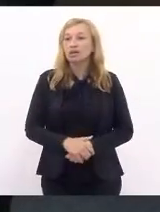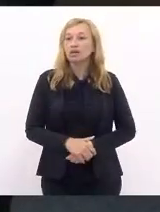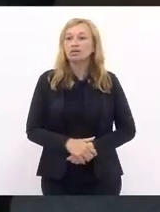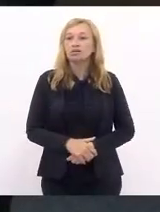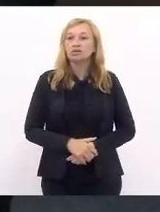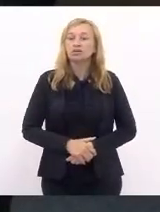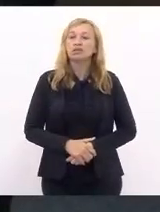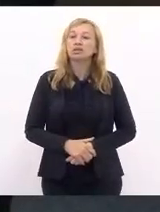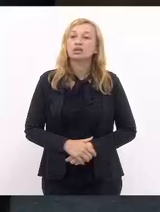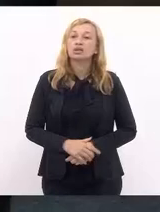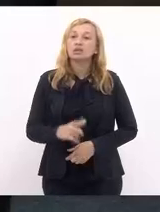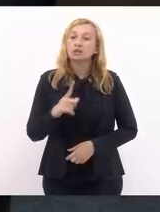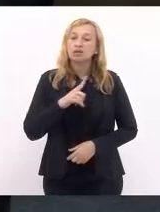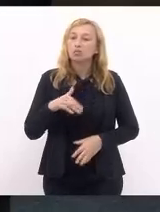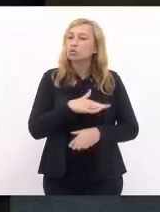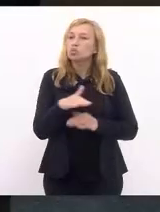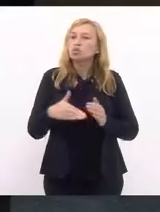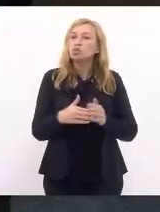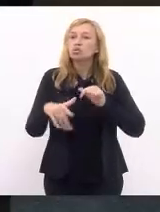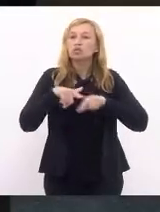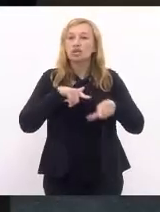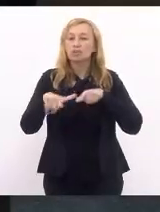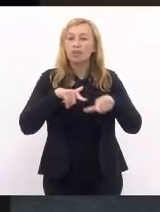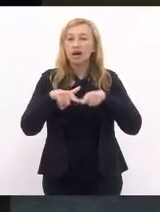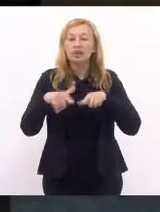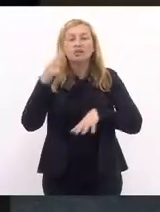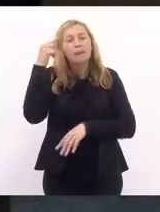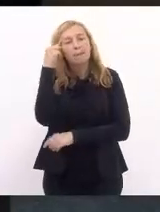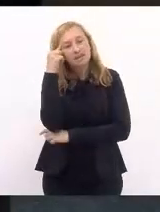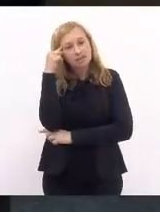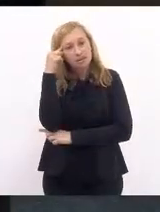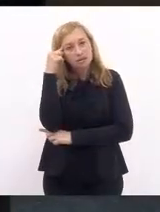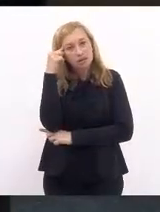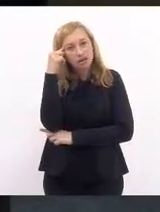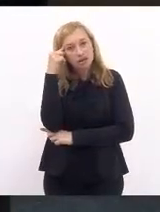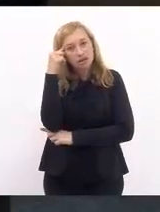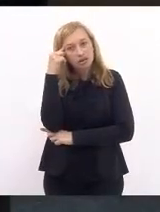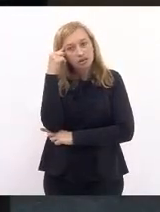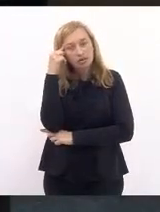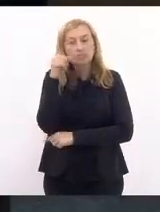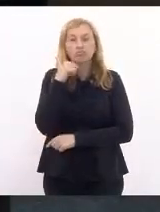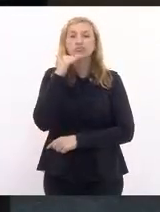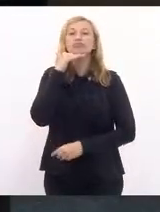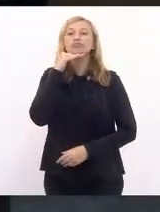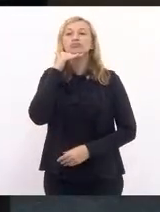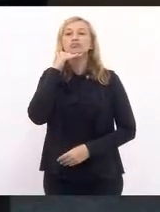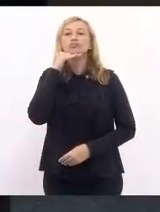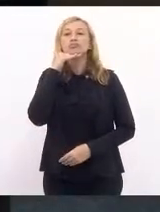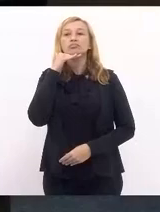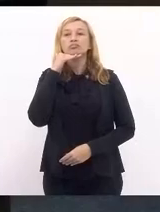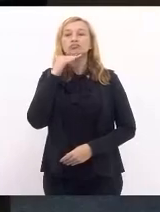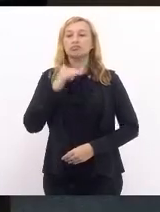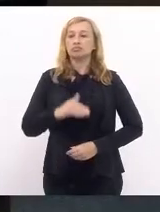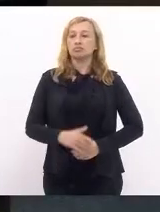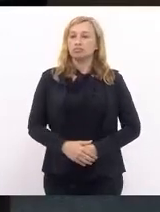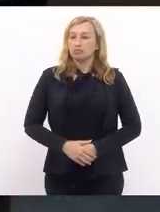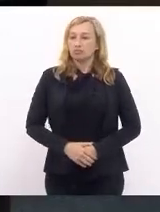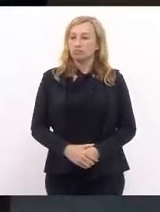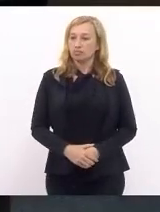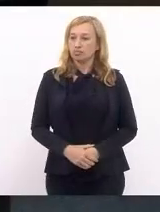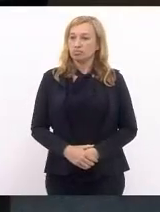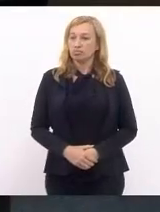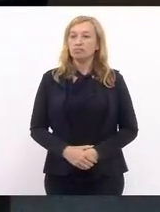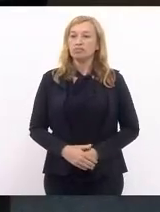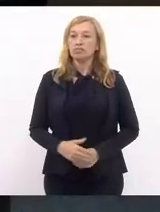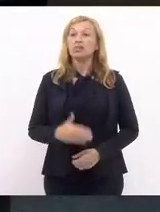nós temos todo um trabalho de pensar a cabeça erguida e os punhos cerrados